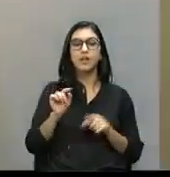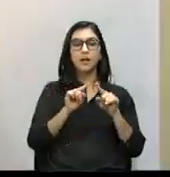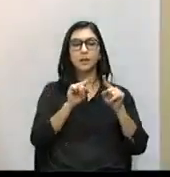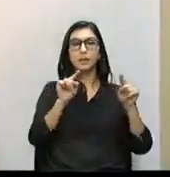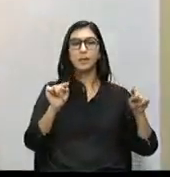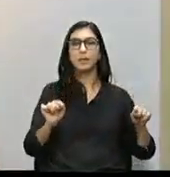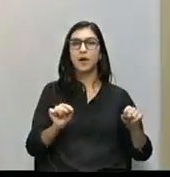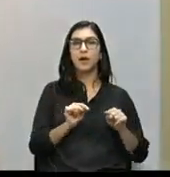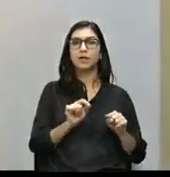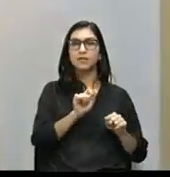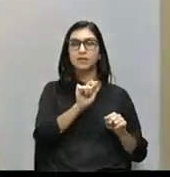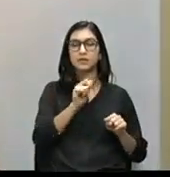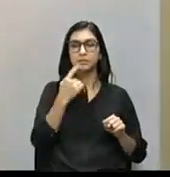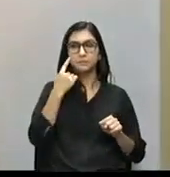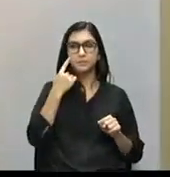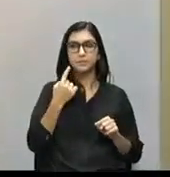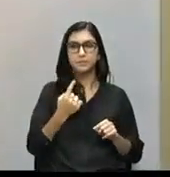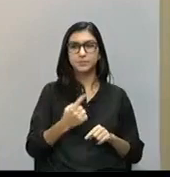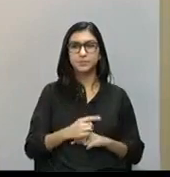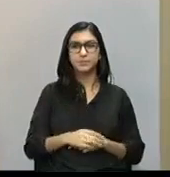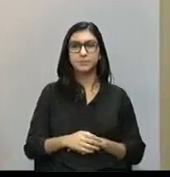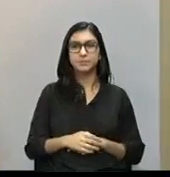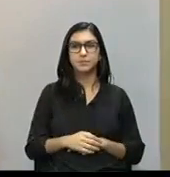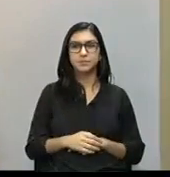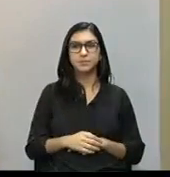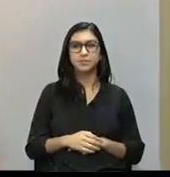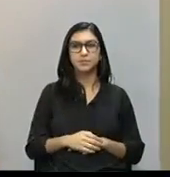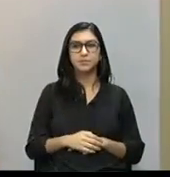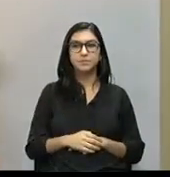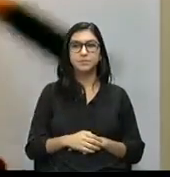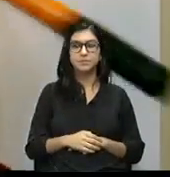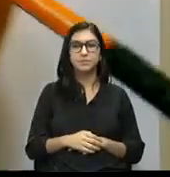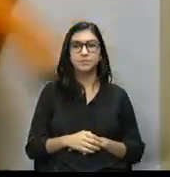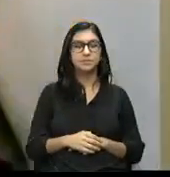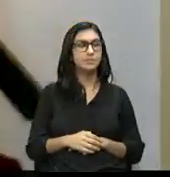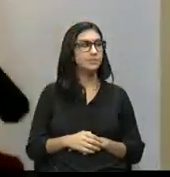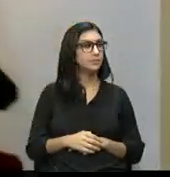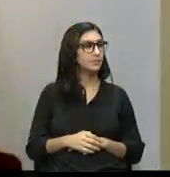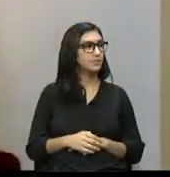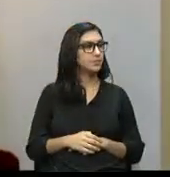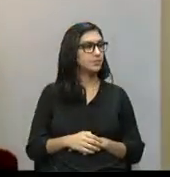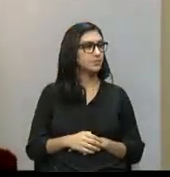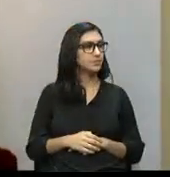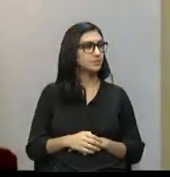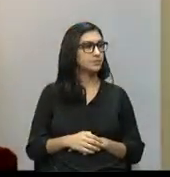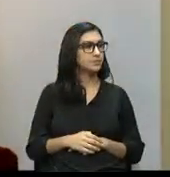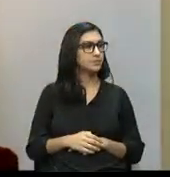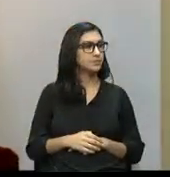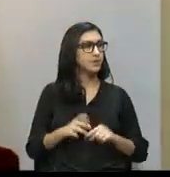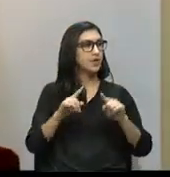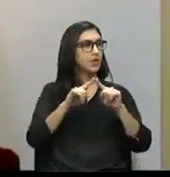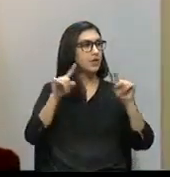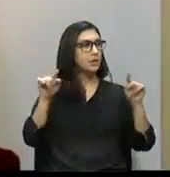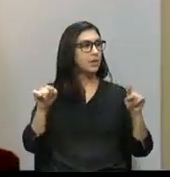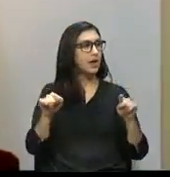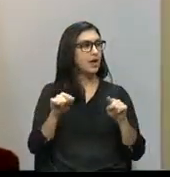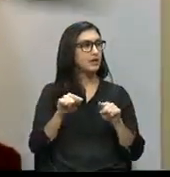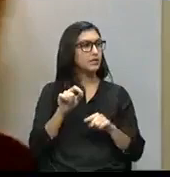matriz A? Então, vamos aqui indicar a matriz A. A matriz A, ó,